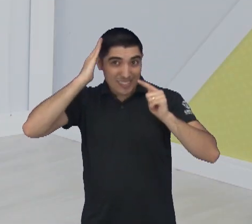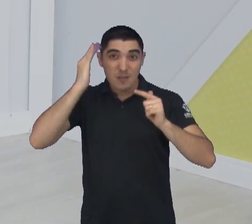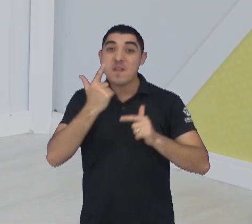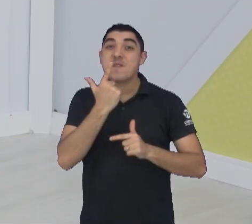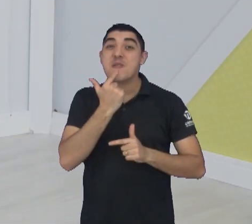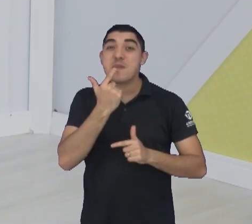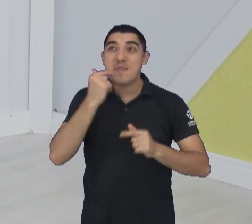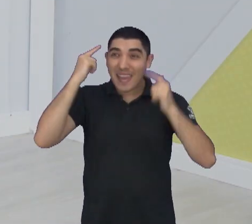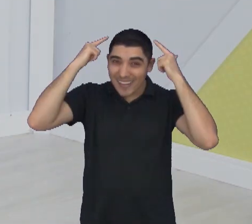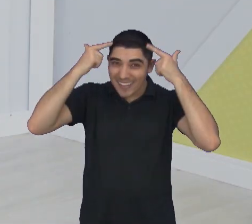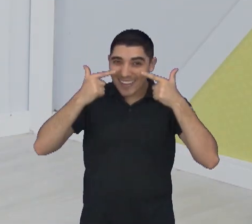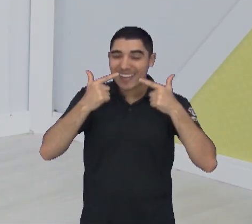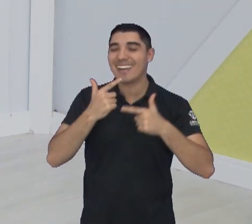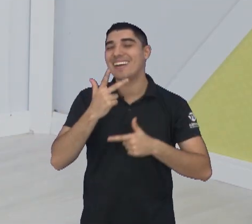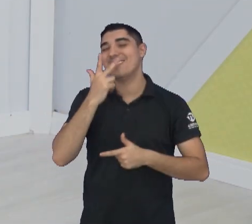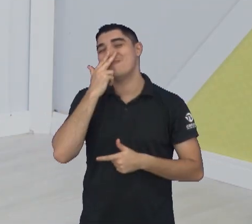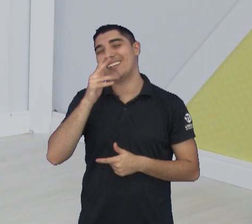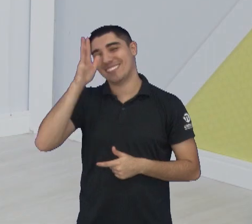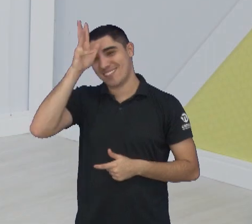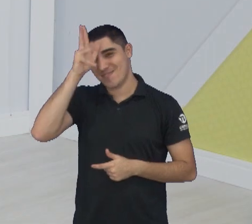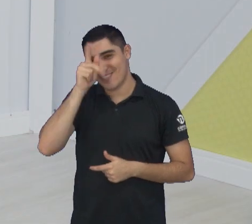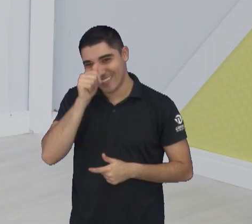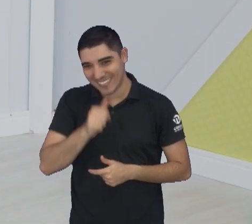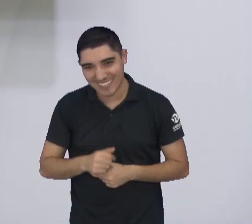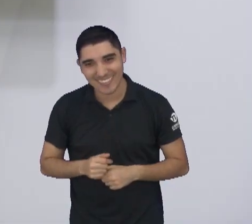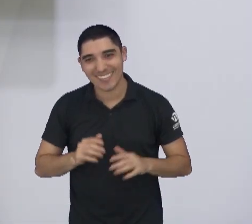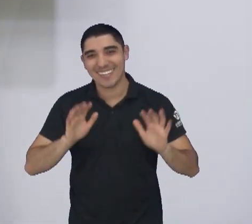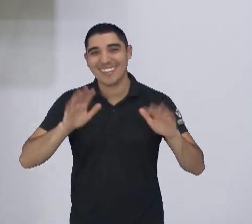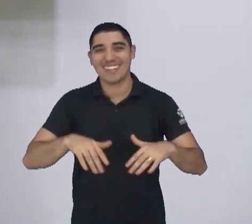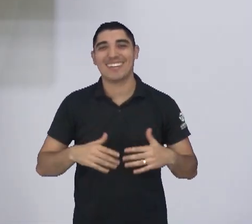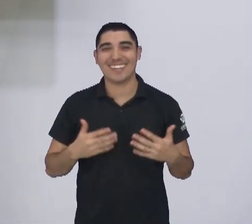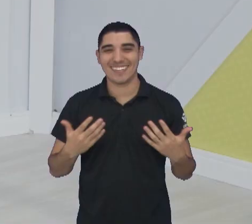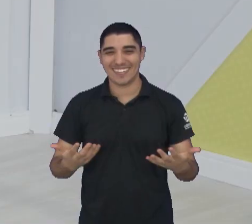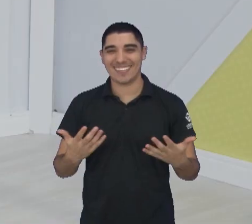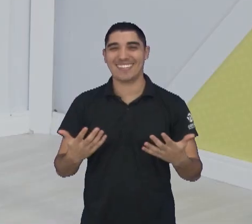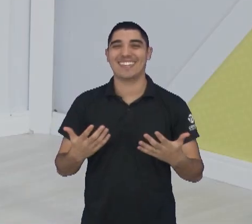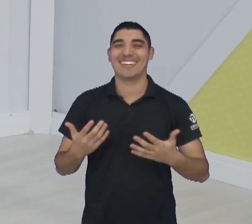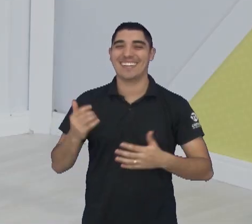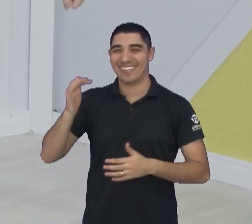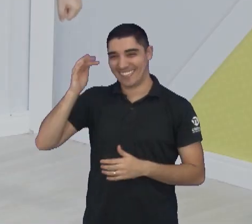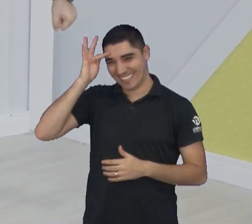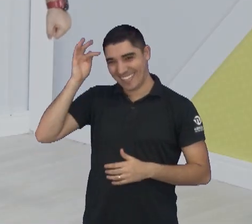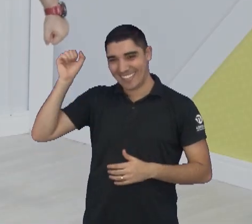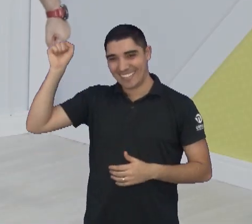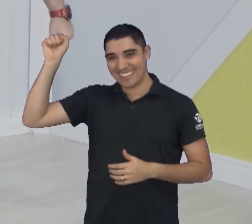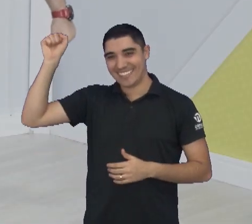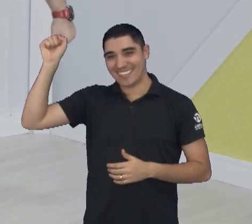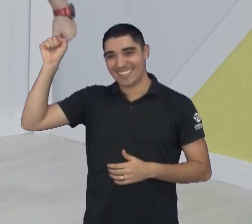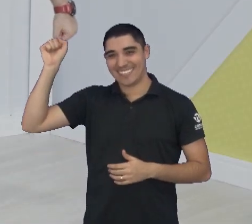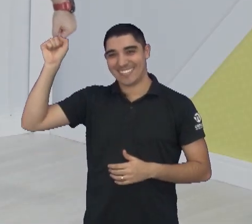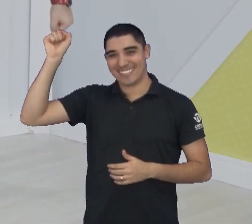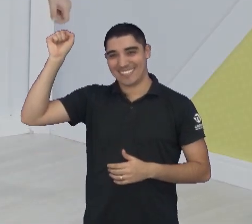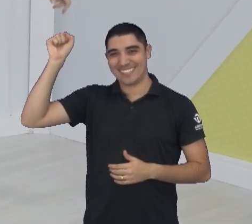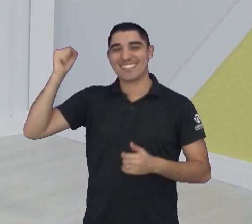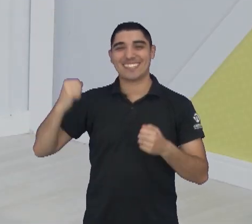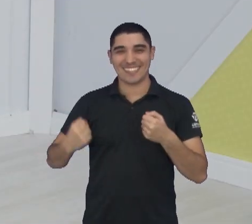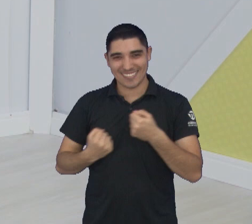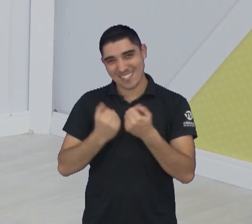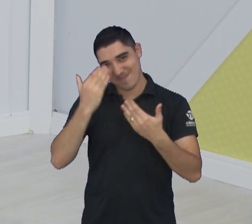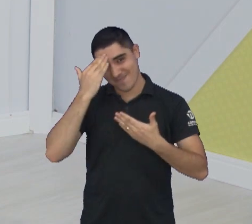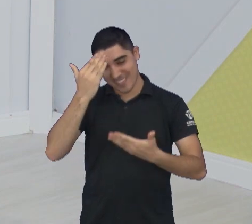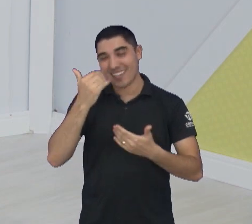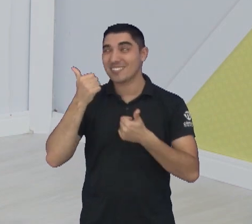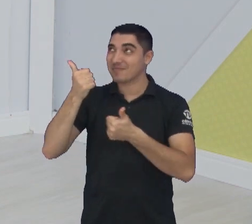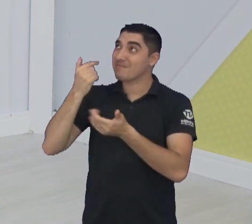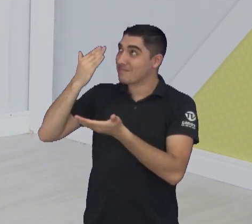pinto louco. Mas o detalhe é o seguinte, Luizão, grande abraço. Luizão, grande abraço para você. Obrigado,